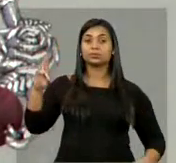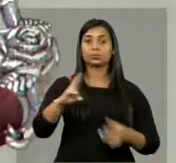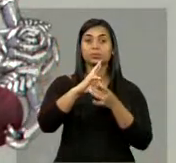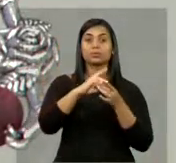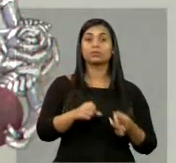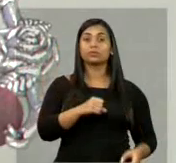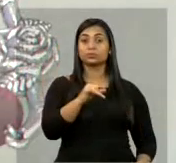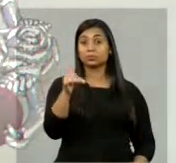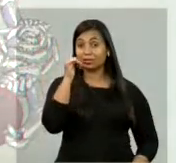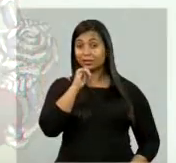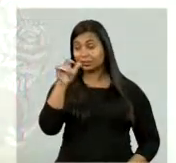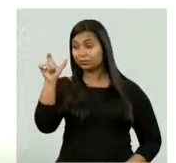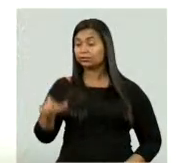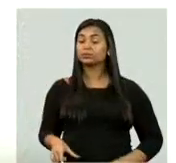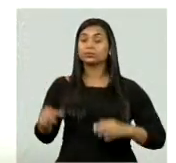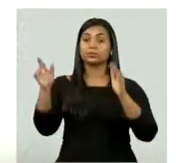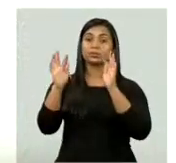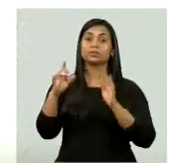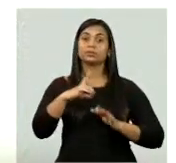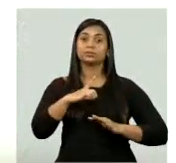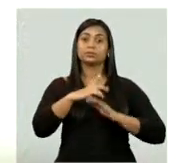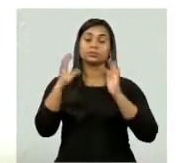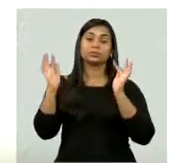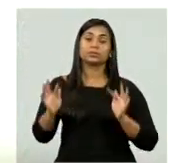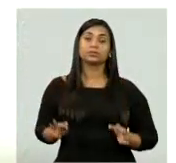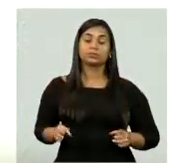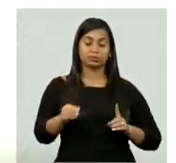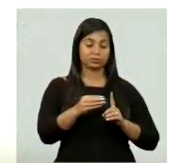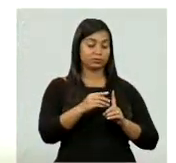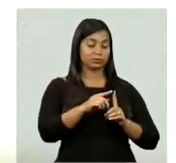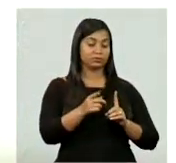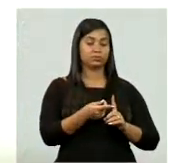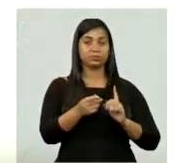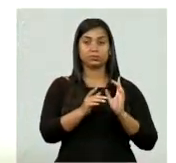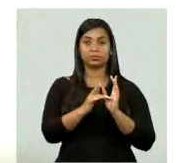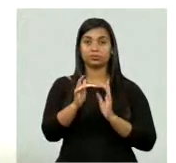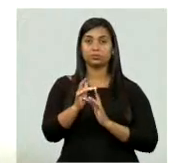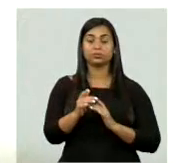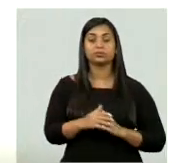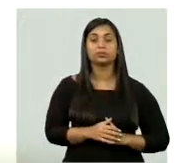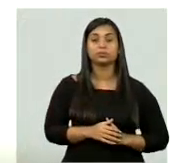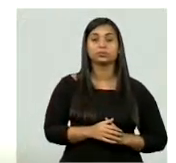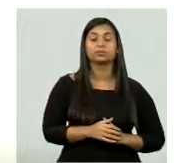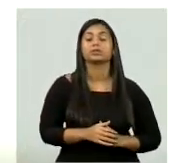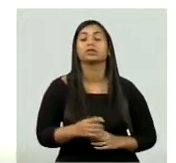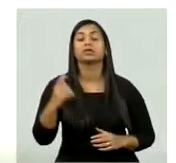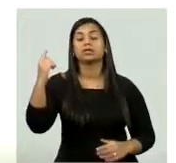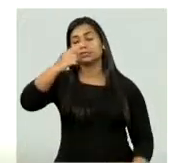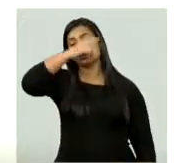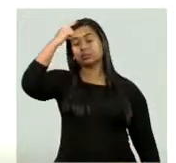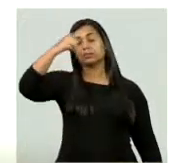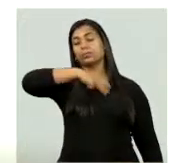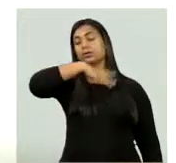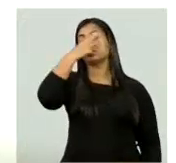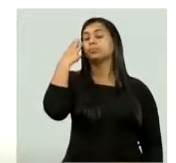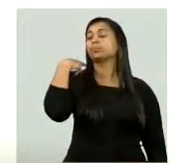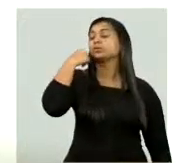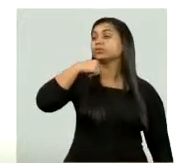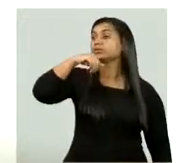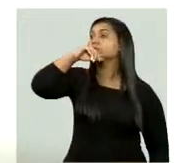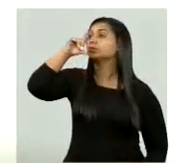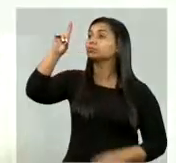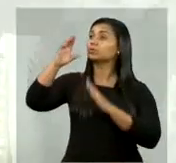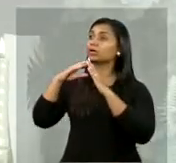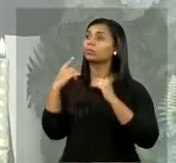graça, o Senhor é convosco. Bendita sois vós entre as mulheres, e bendito é o fruto do vosso ventre, Jesus. Santa Maria, Mãe